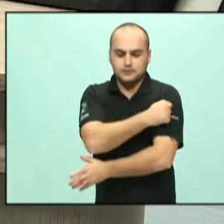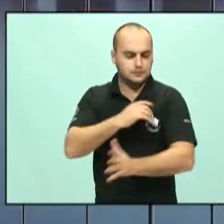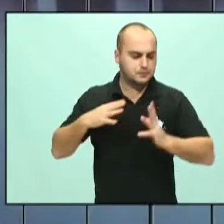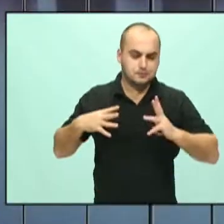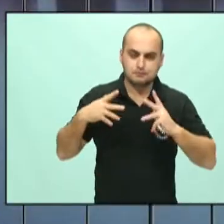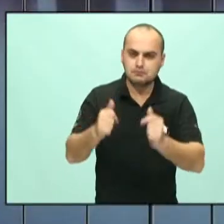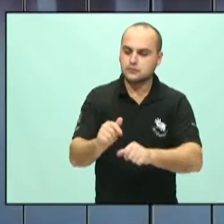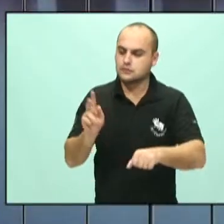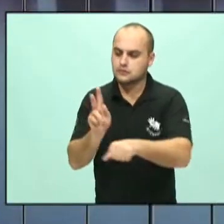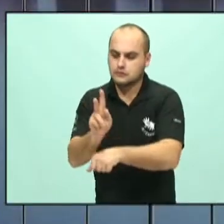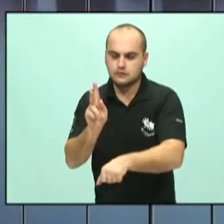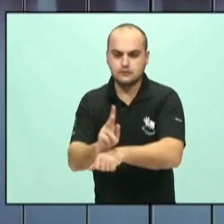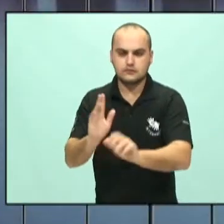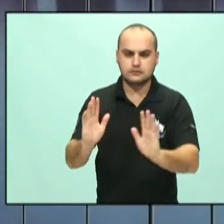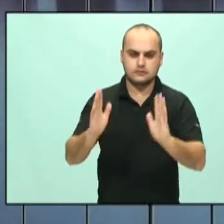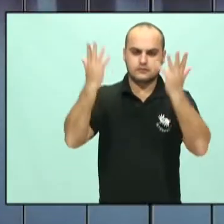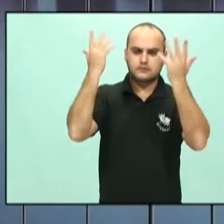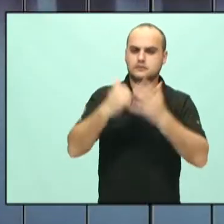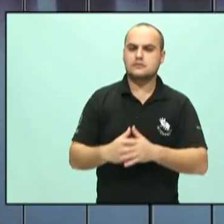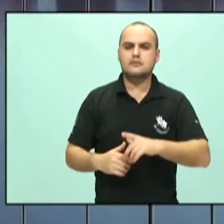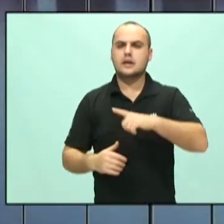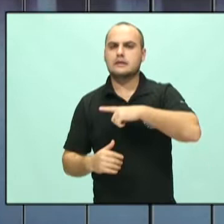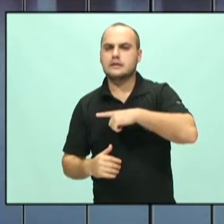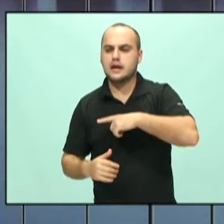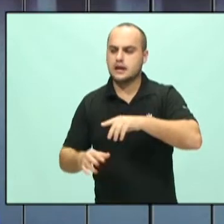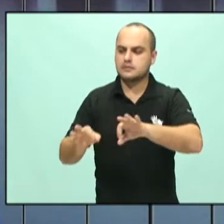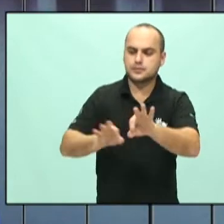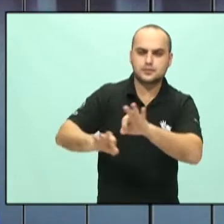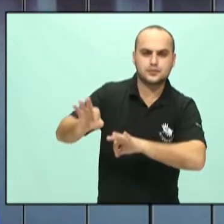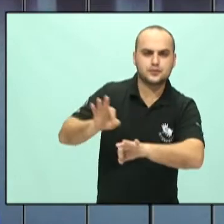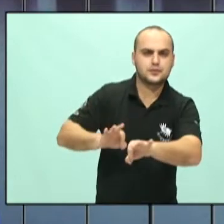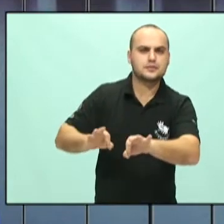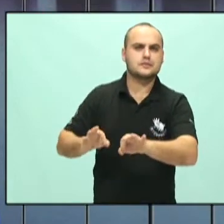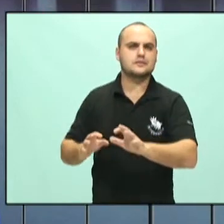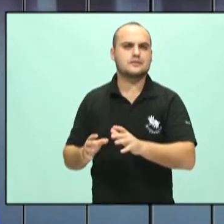que veem o que vai ter de programação,